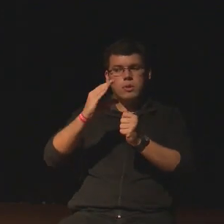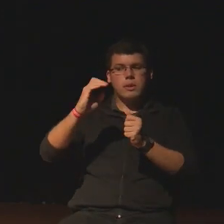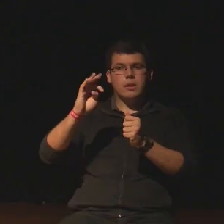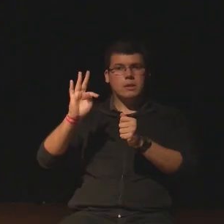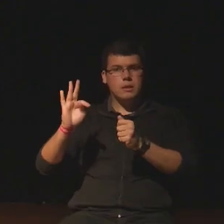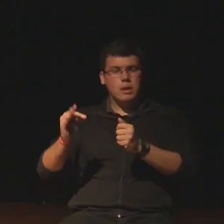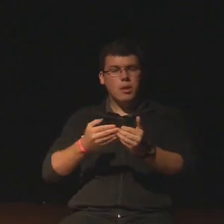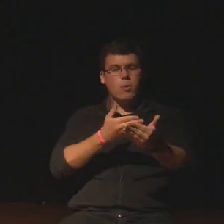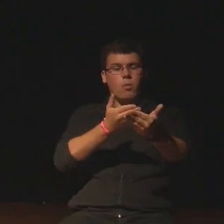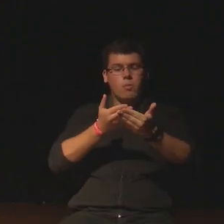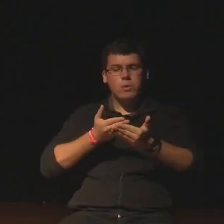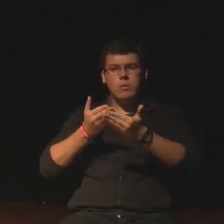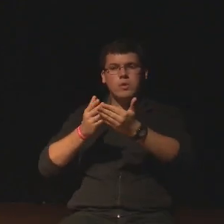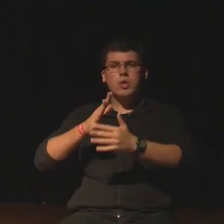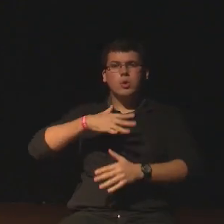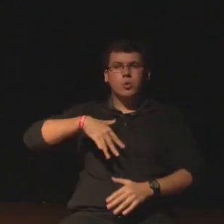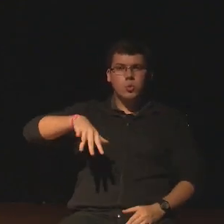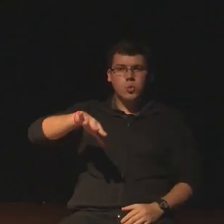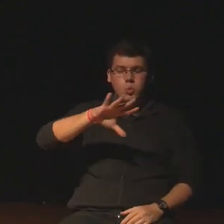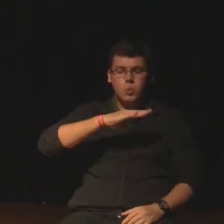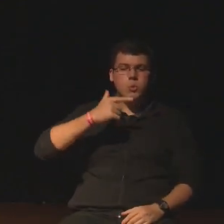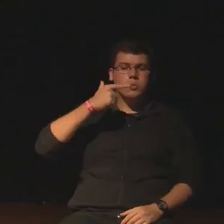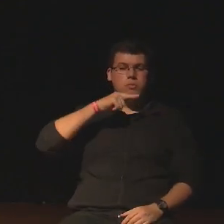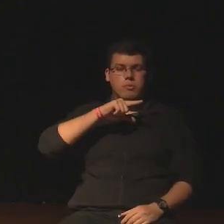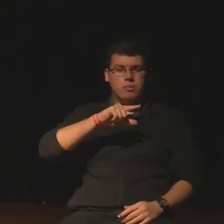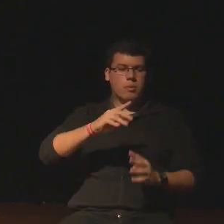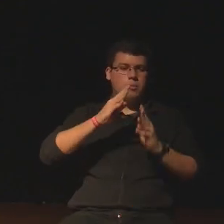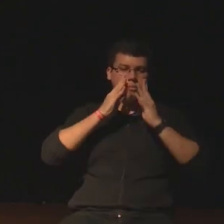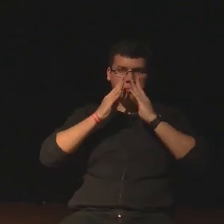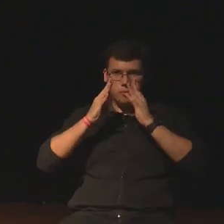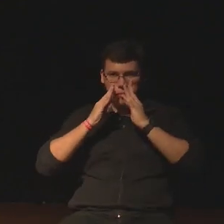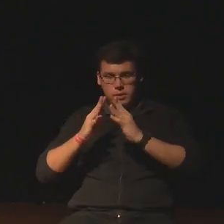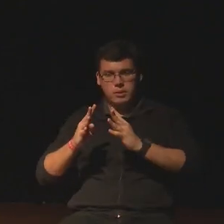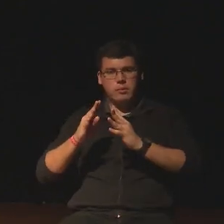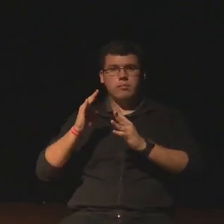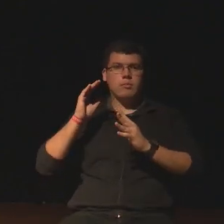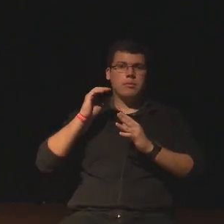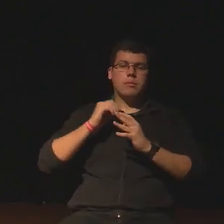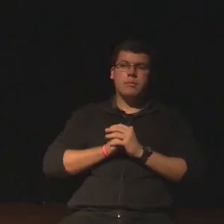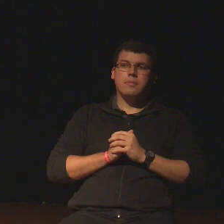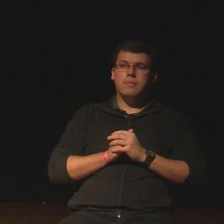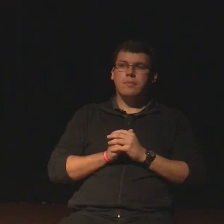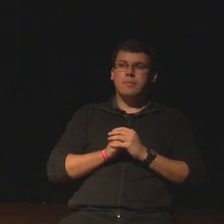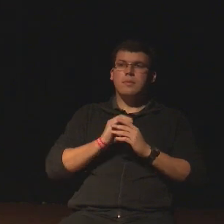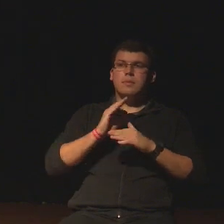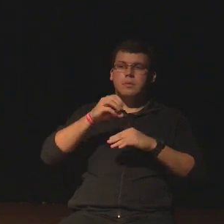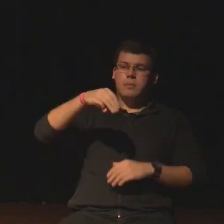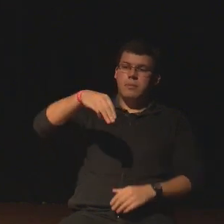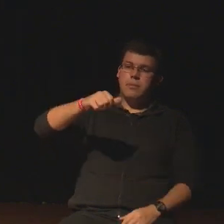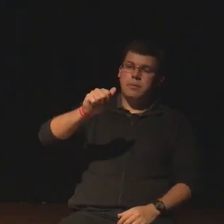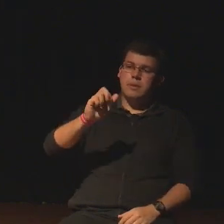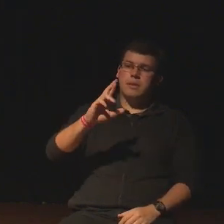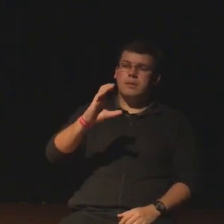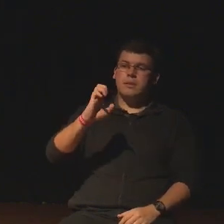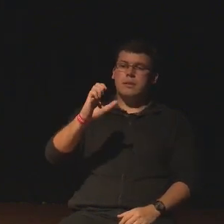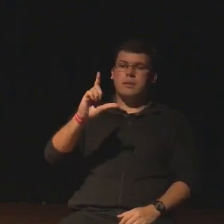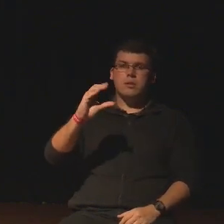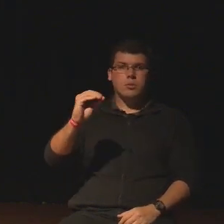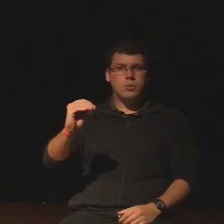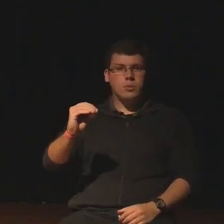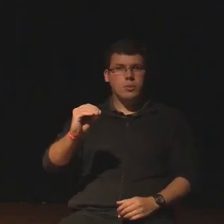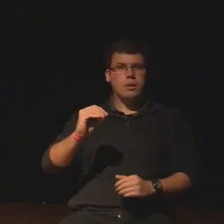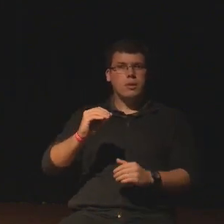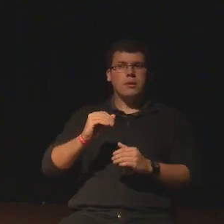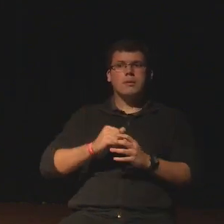ser ouvido e a gente achar a solução para esses casos, tudo bem? Eu vou depois pegar o contato com o Marcelo, se alguém, depois que a gente terminar